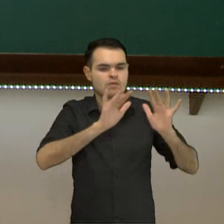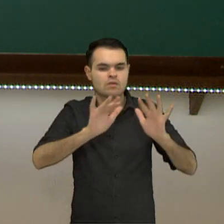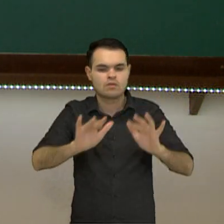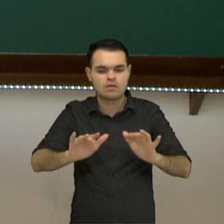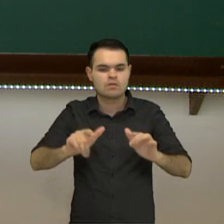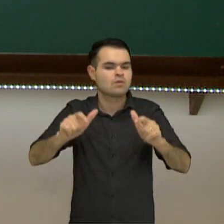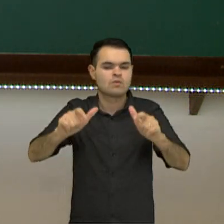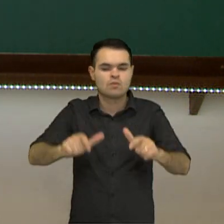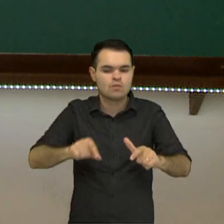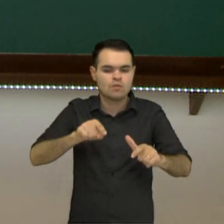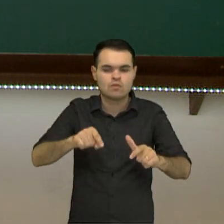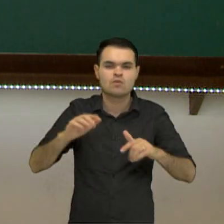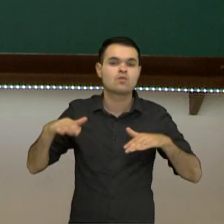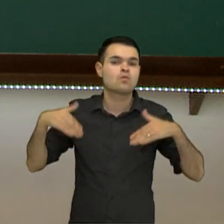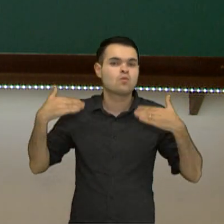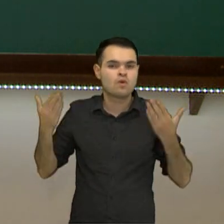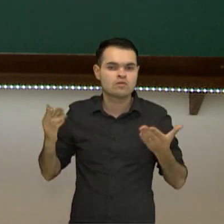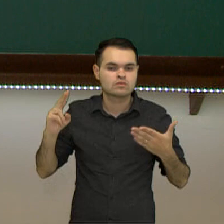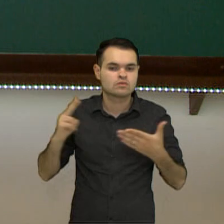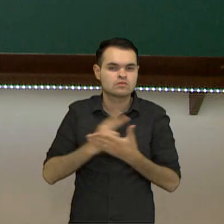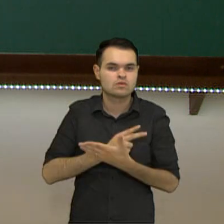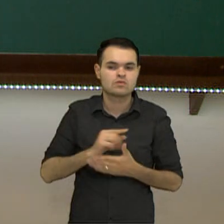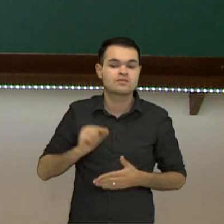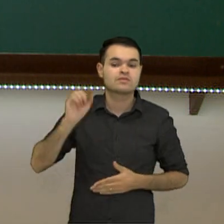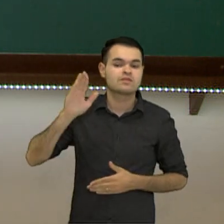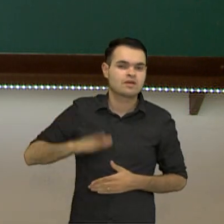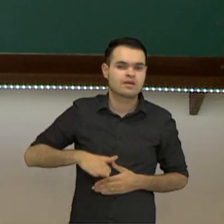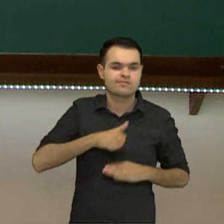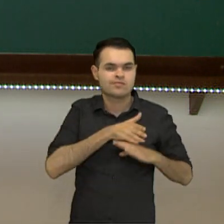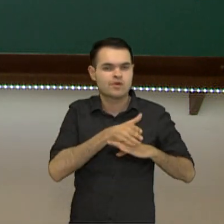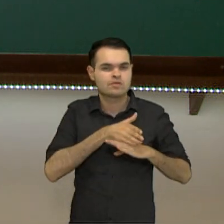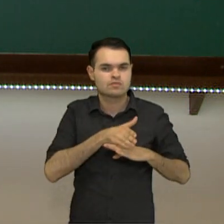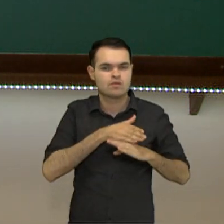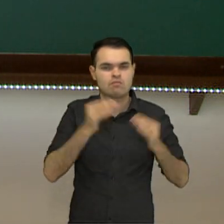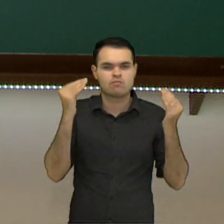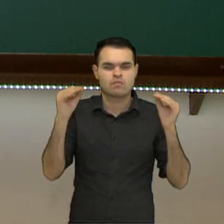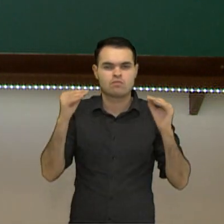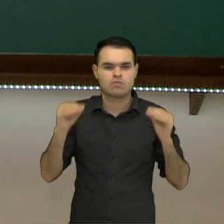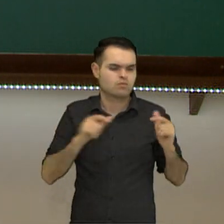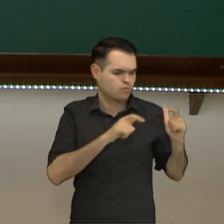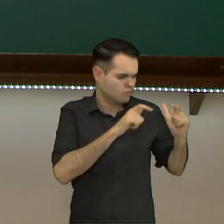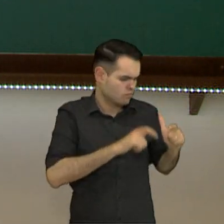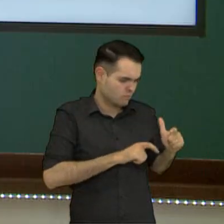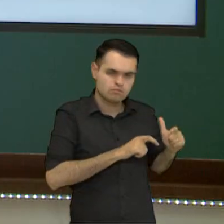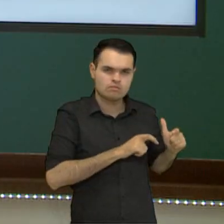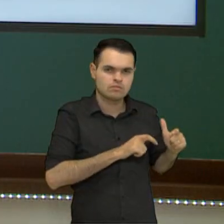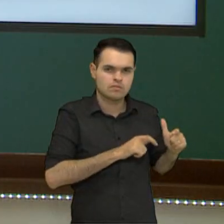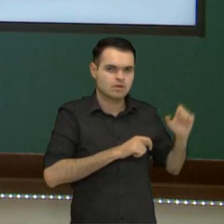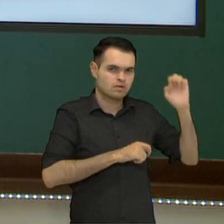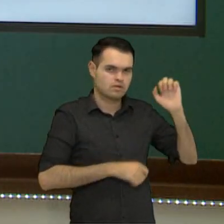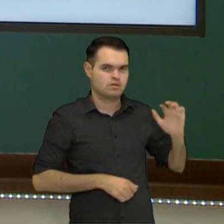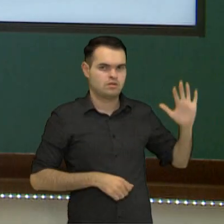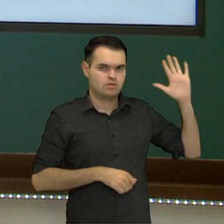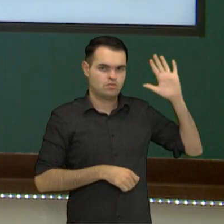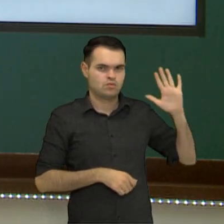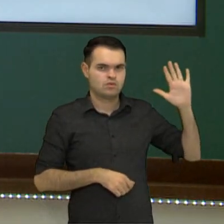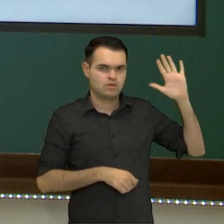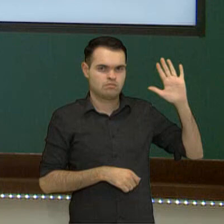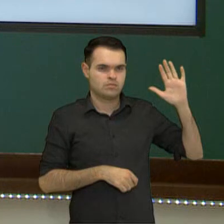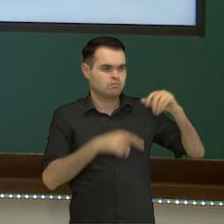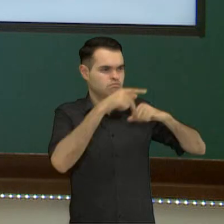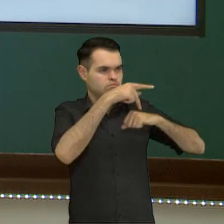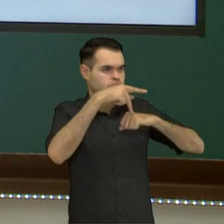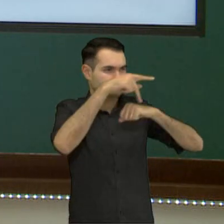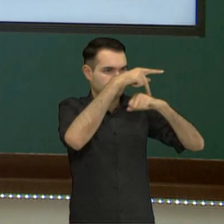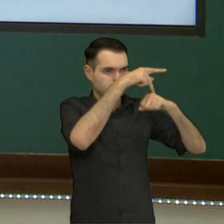que ocorreram e quem participava, né? Então vamos preencher aqui. Local de partida, né? A Europa, né? Os estados